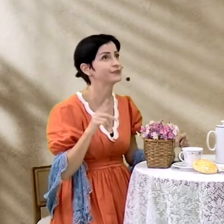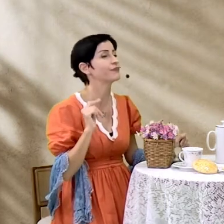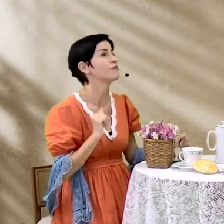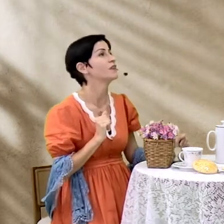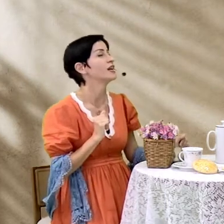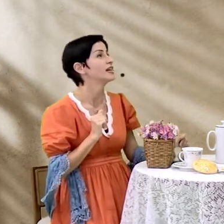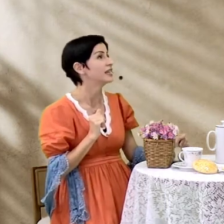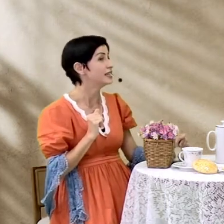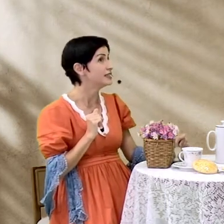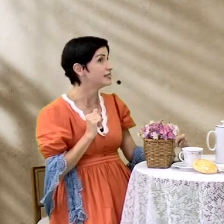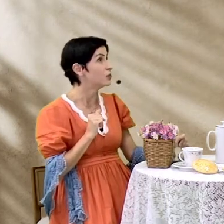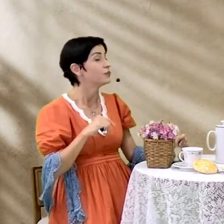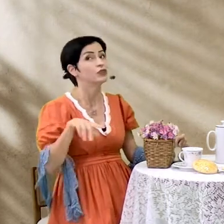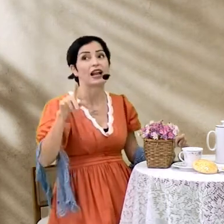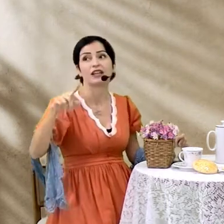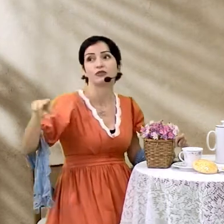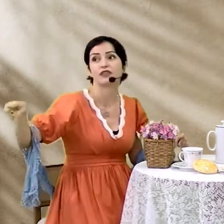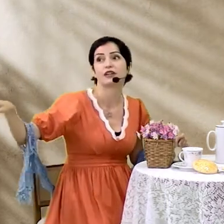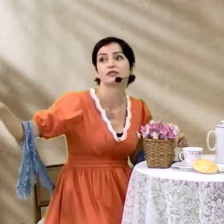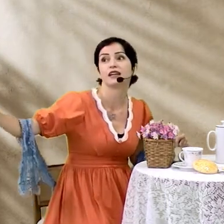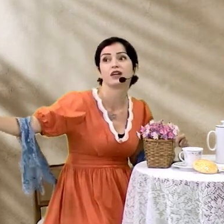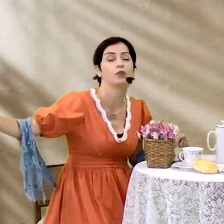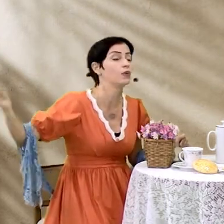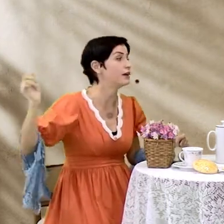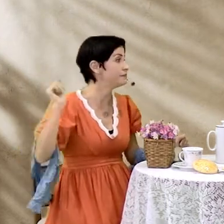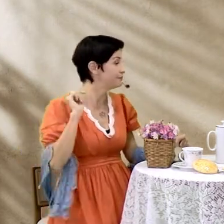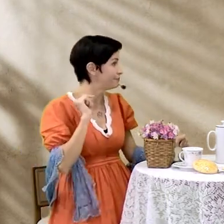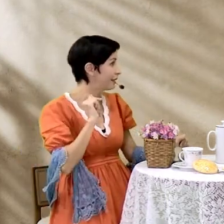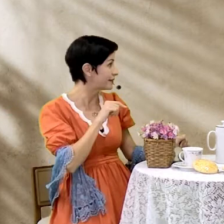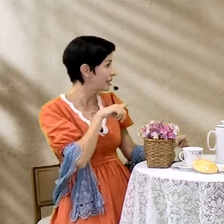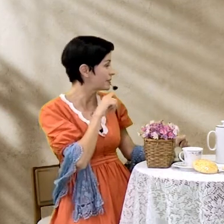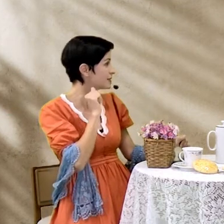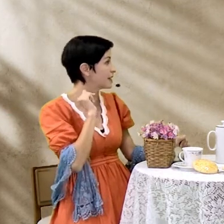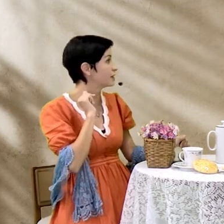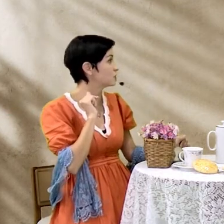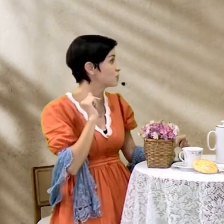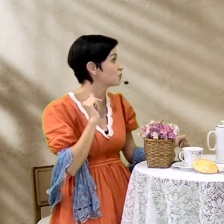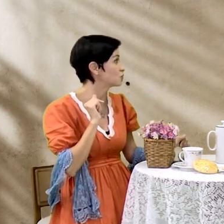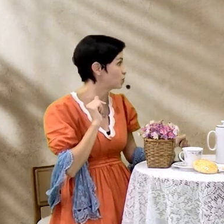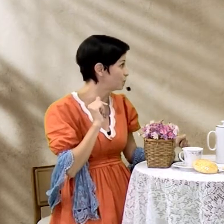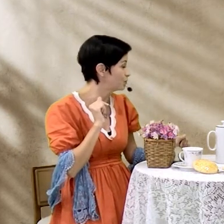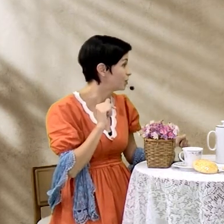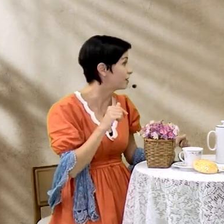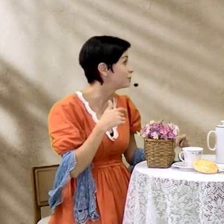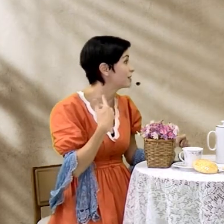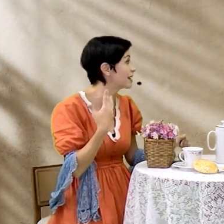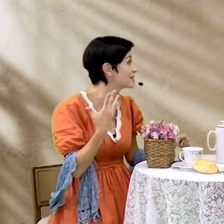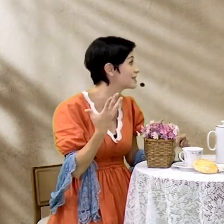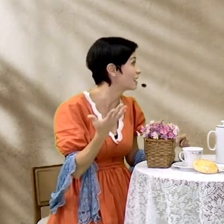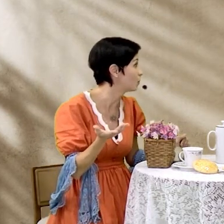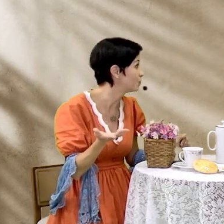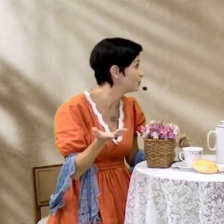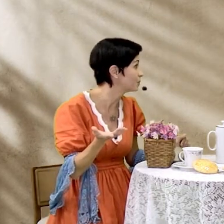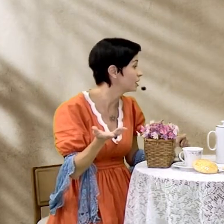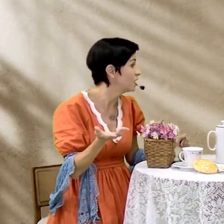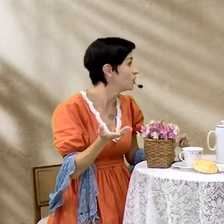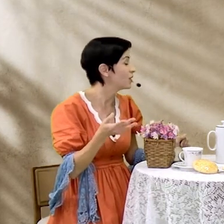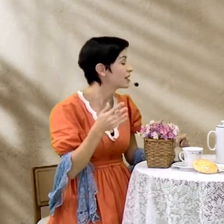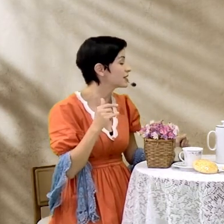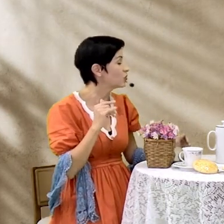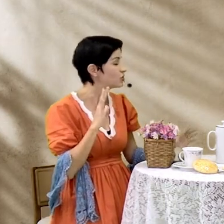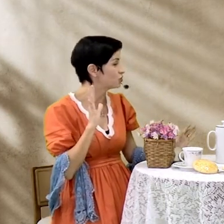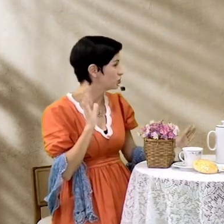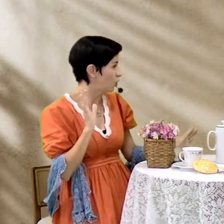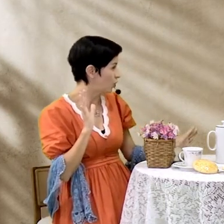história. Então, lá no final da rua, perto da mercearia do seu João, morava Sim. um casal.